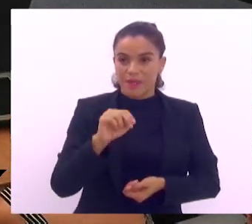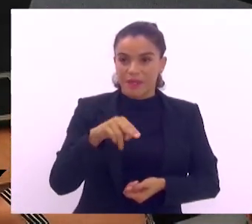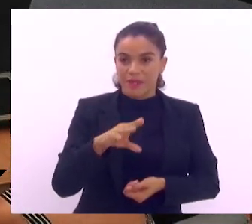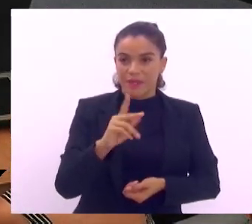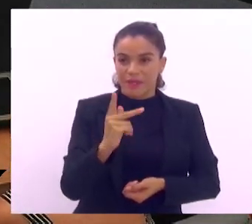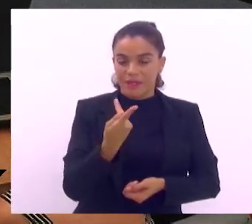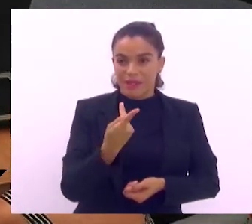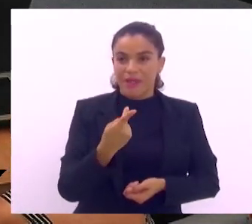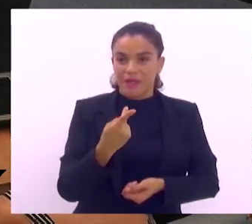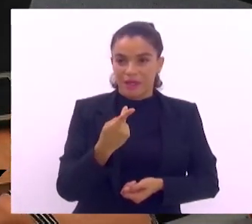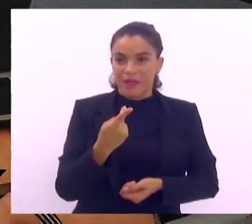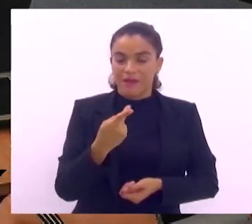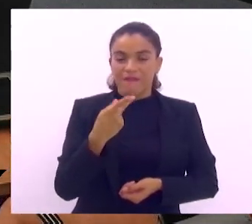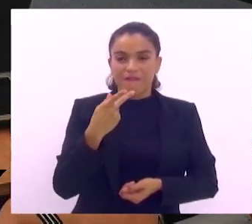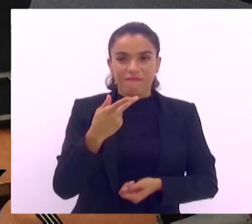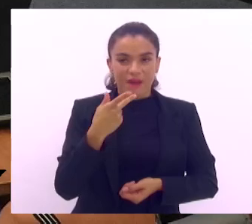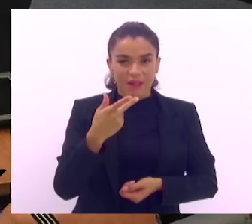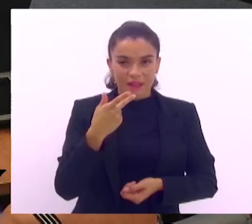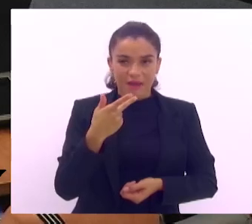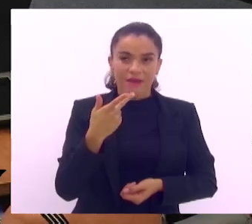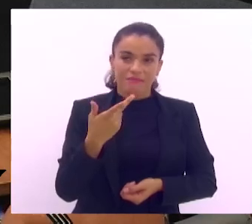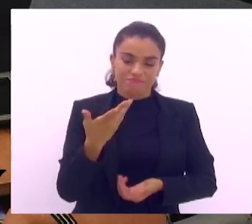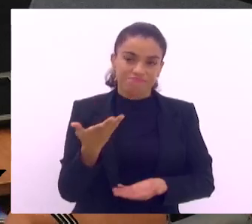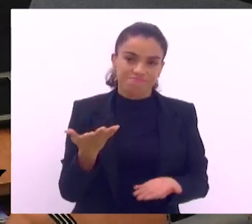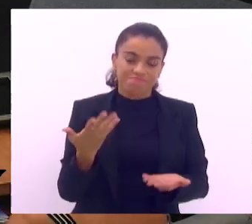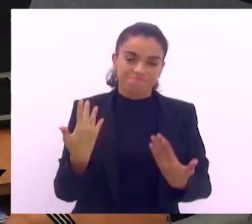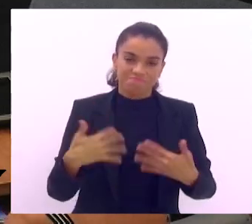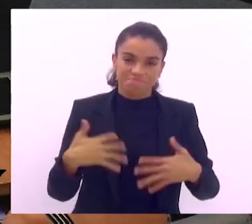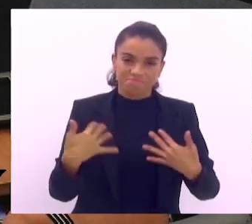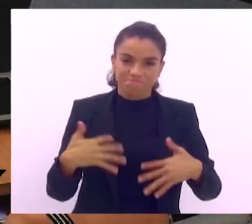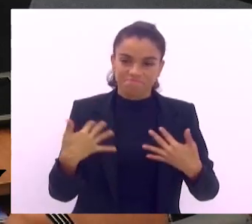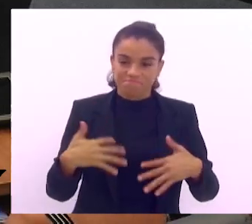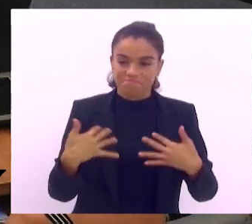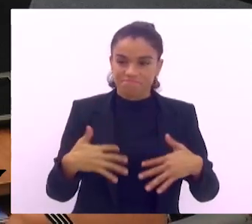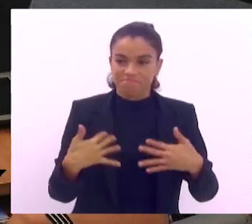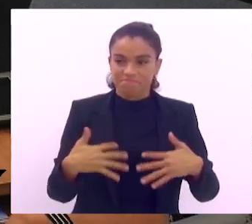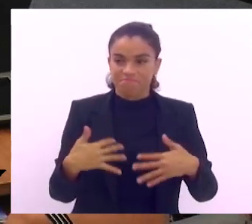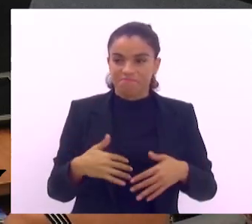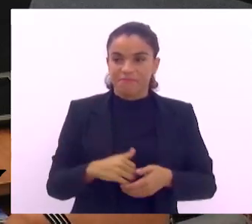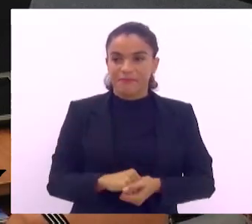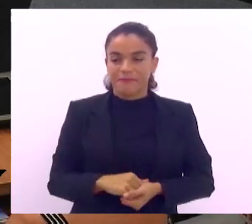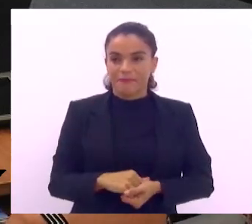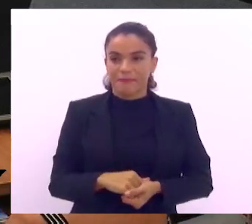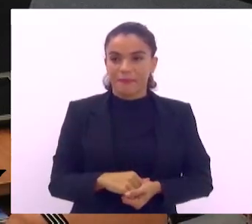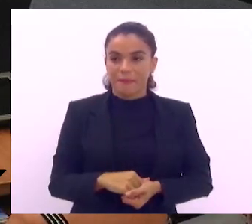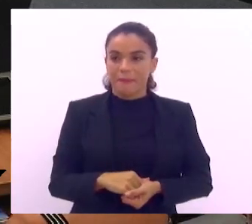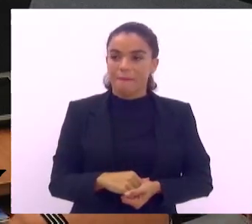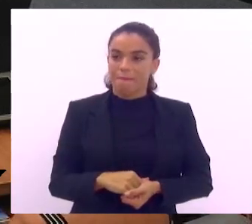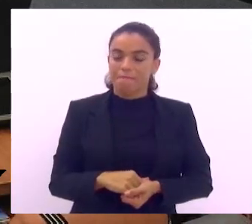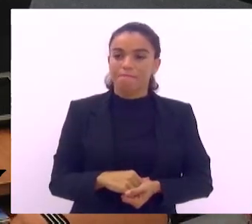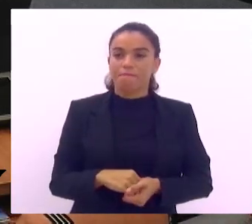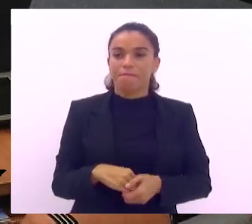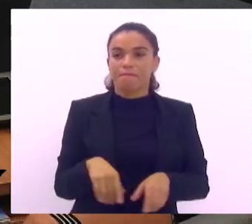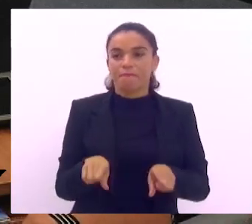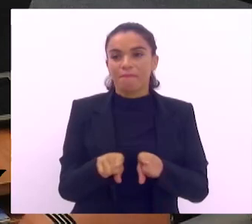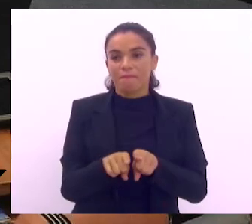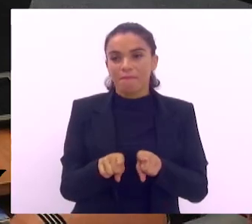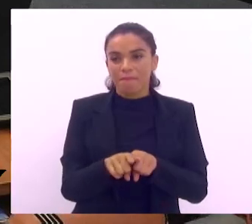não é fácil falar depois aqui do meu amigo Vlamir, né? Todos tiveram aí a oportunidade de